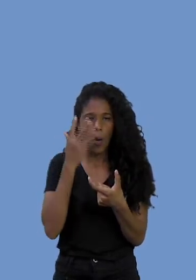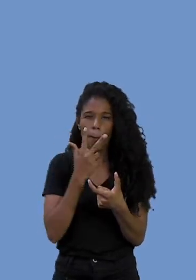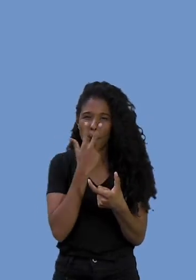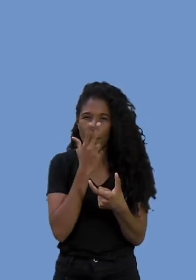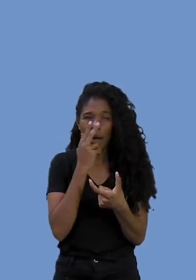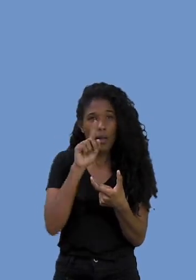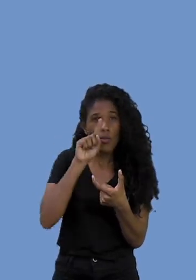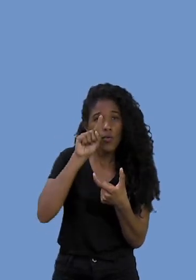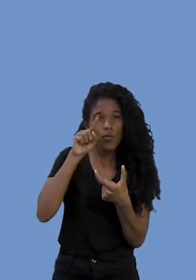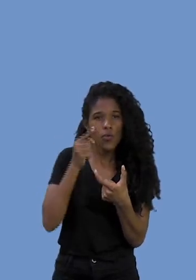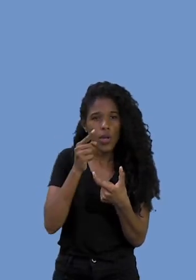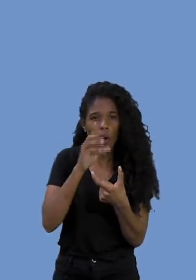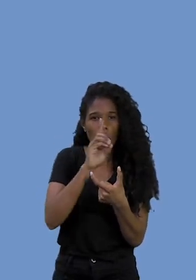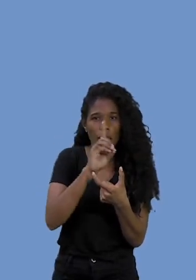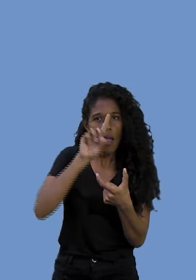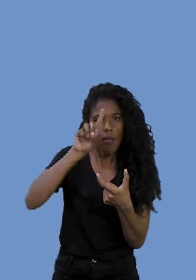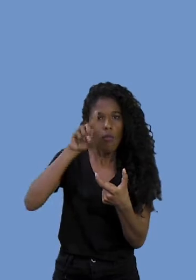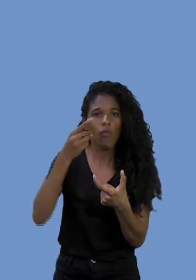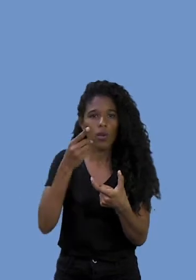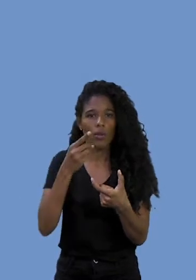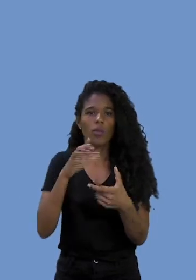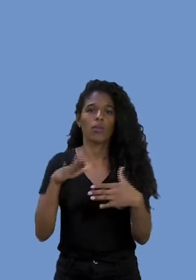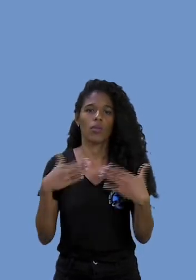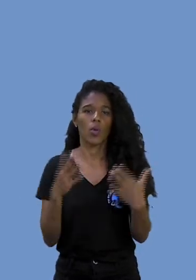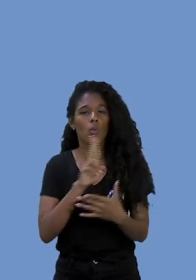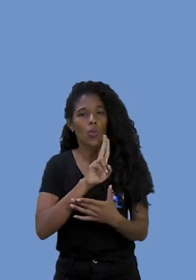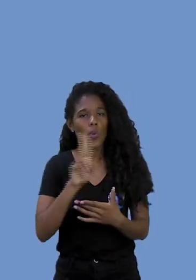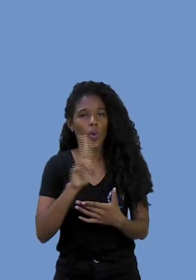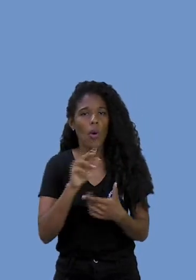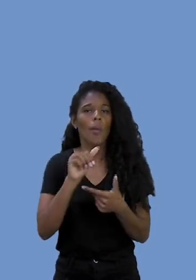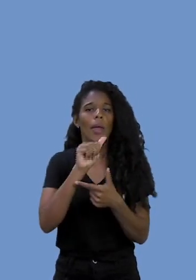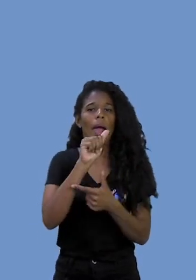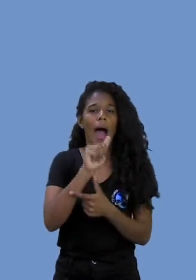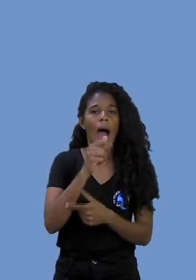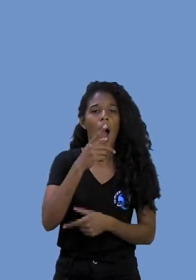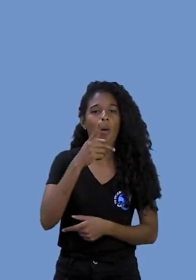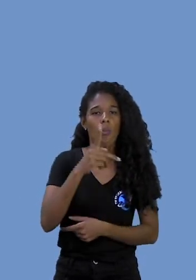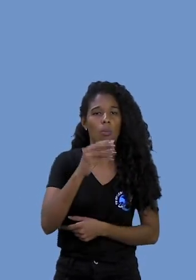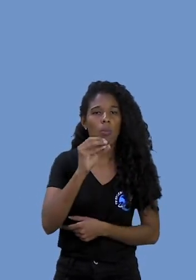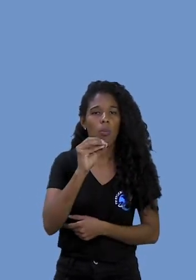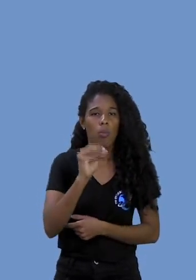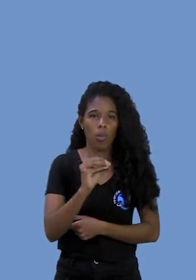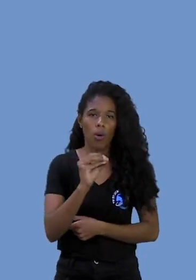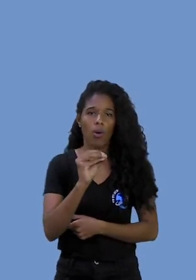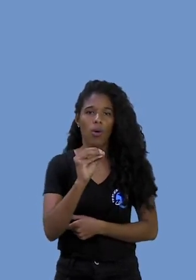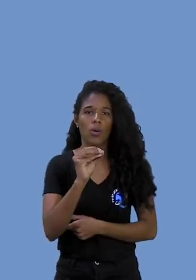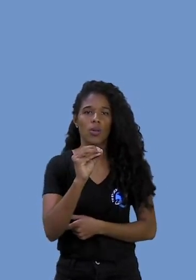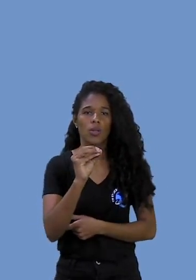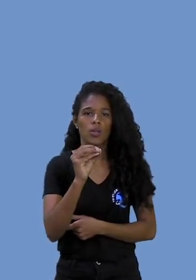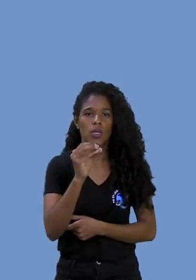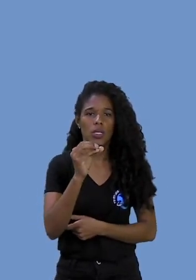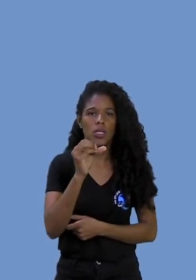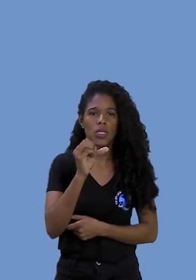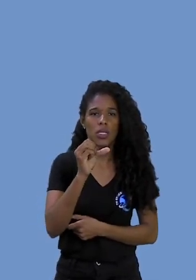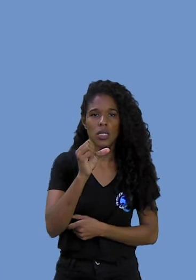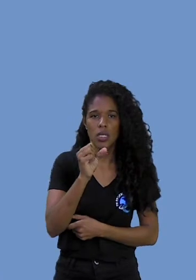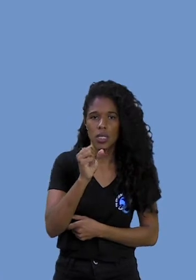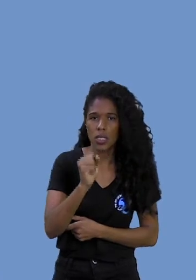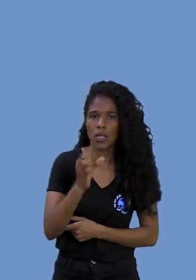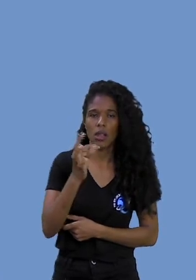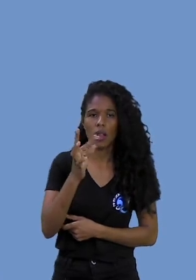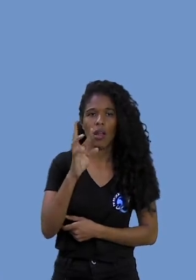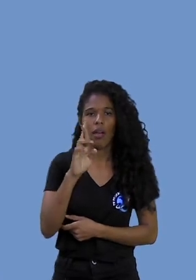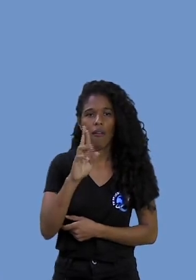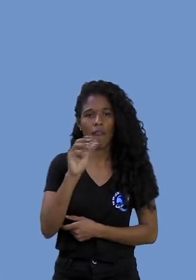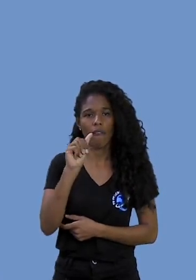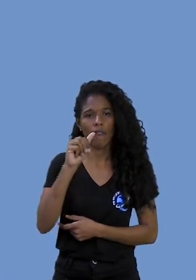é apóstrofo, isso mesmo, apóstrofo. Não se confunda com o aposto, né, que é um termo acessório da